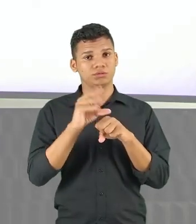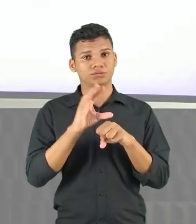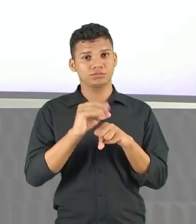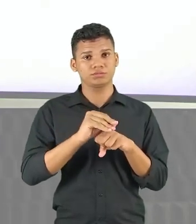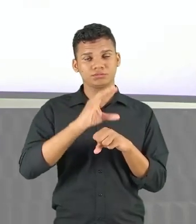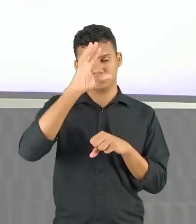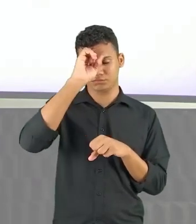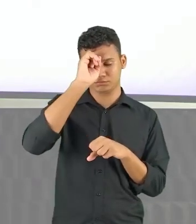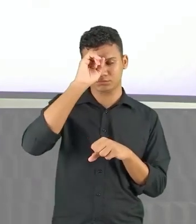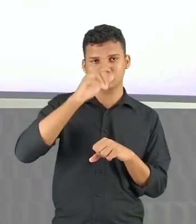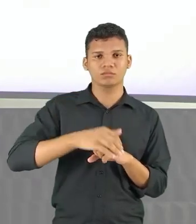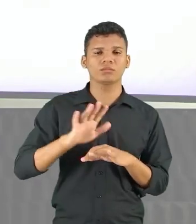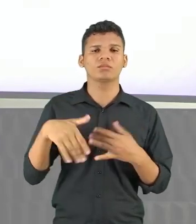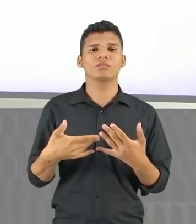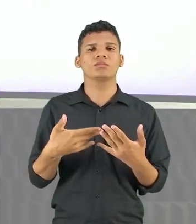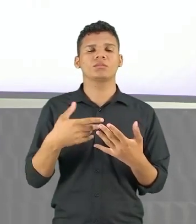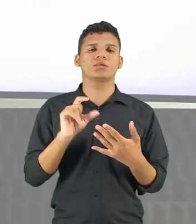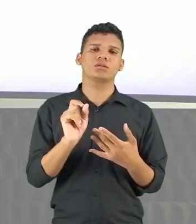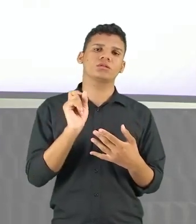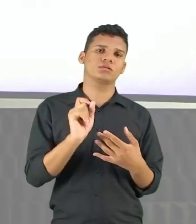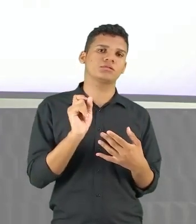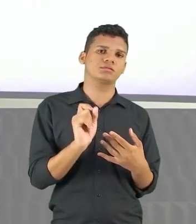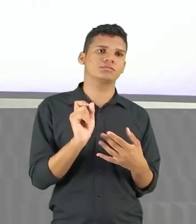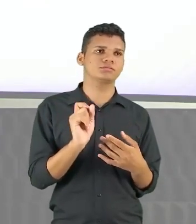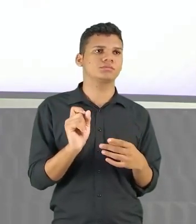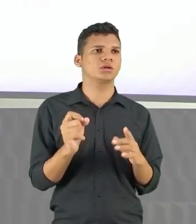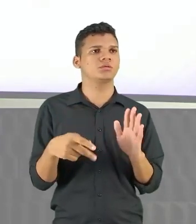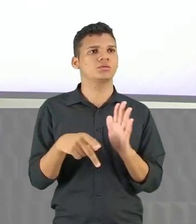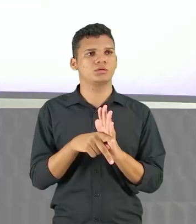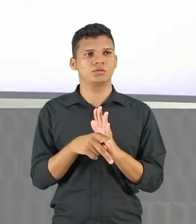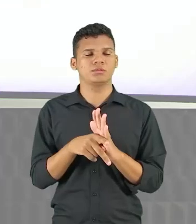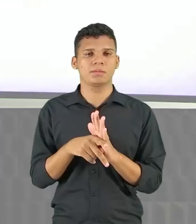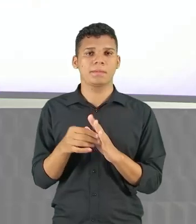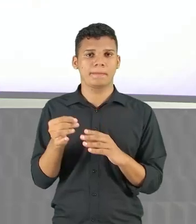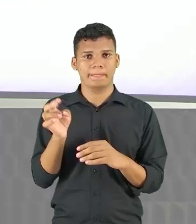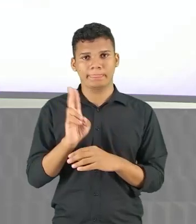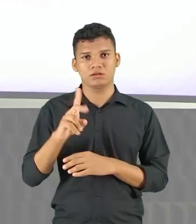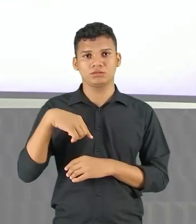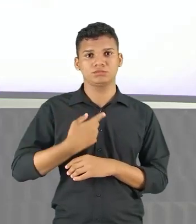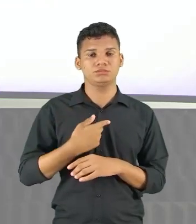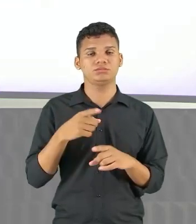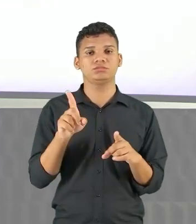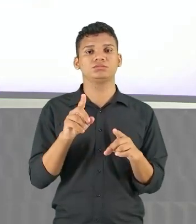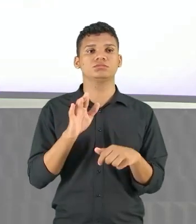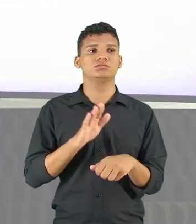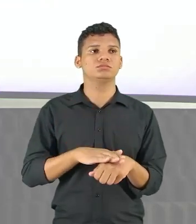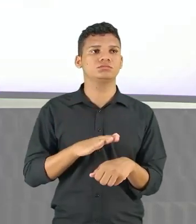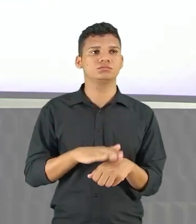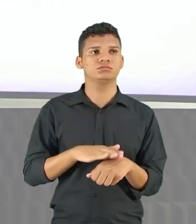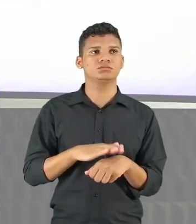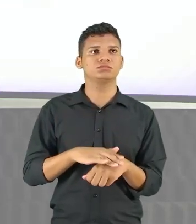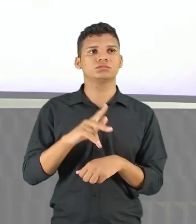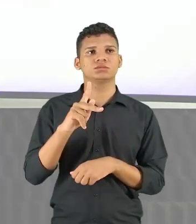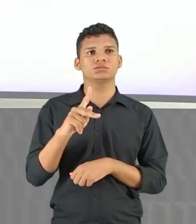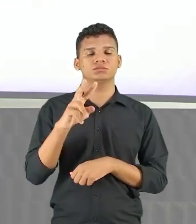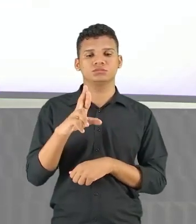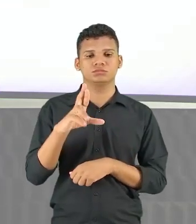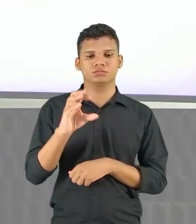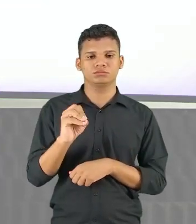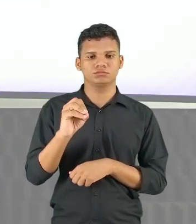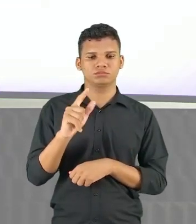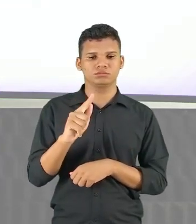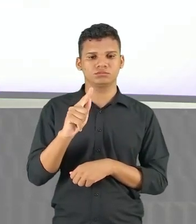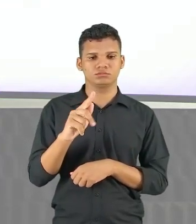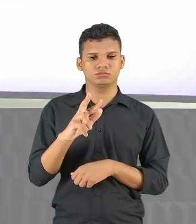esse recurso linguístico, ele ajuda a promover o que o enunciado está chamando aqui de progressão do tema, né?